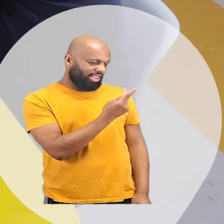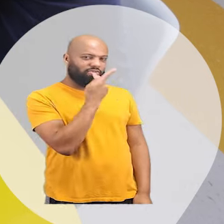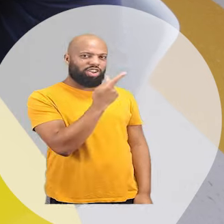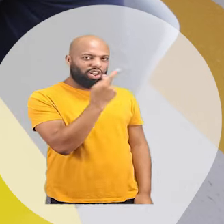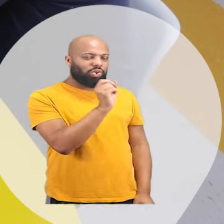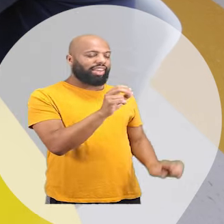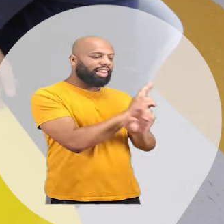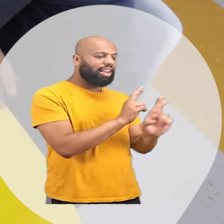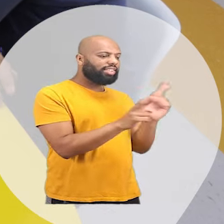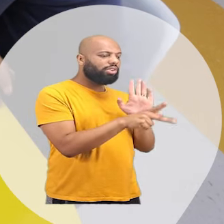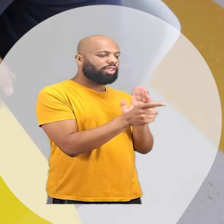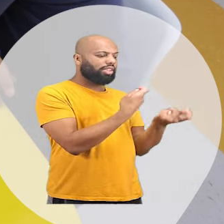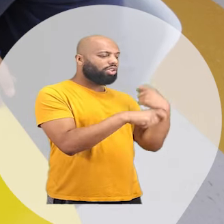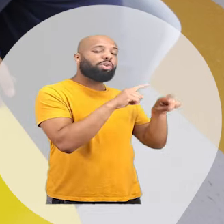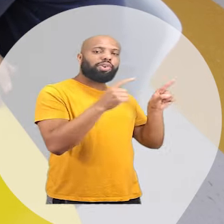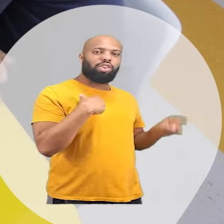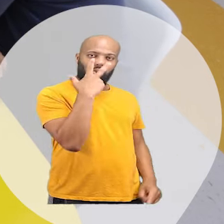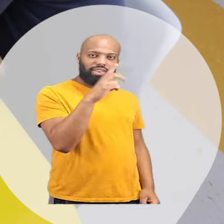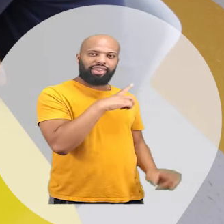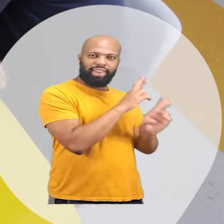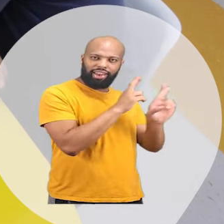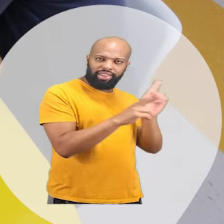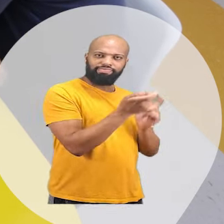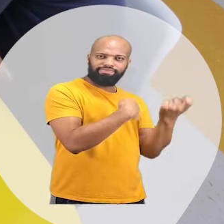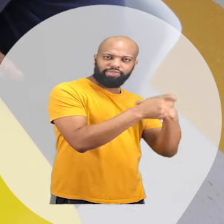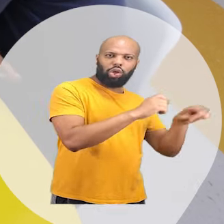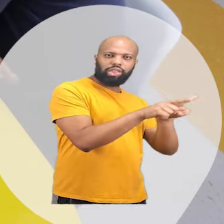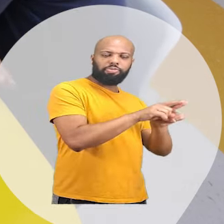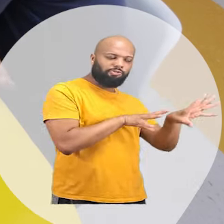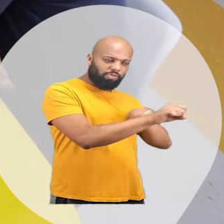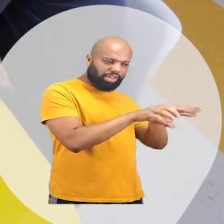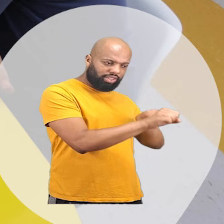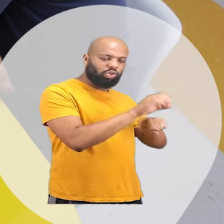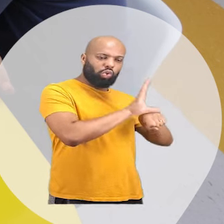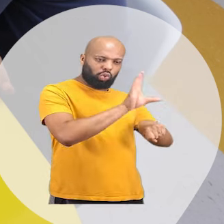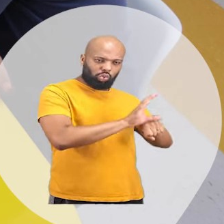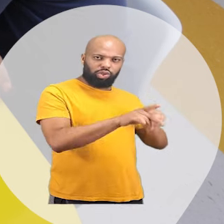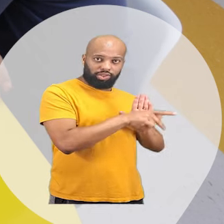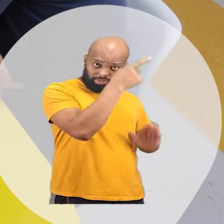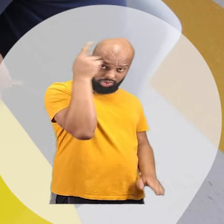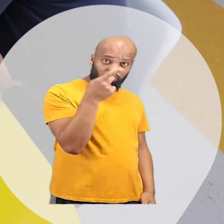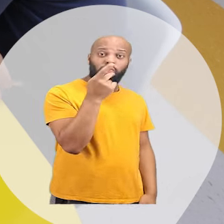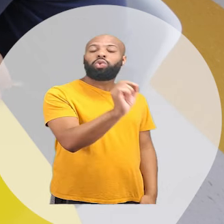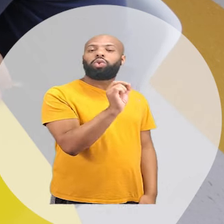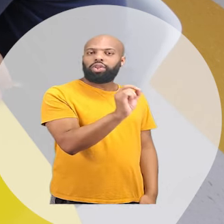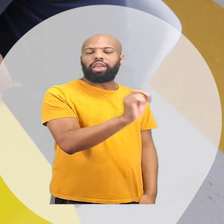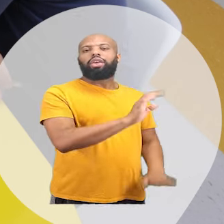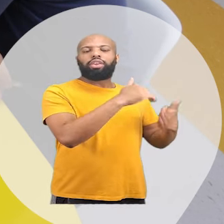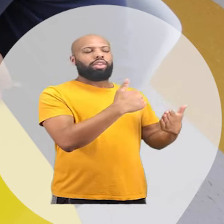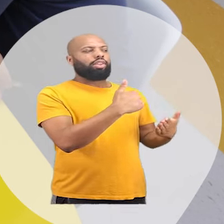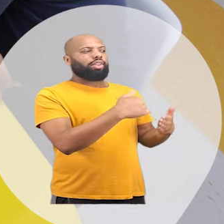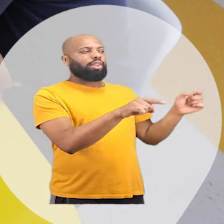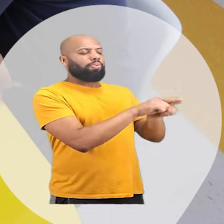ela tava falando em relação ao negócio mas eu acho que isso acaba tendo uma relação entre o negócio e a formação né a capacitação da pessoa que você falava assim